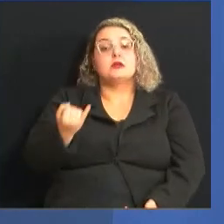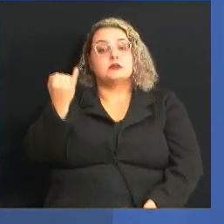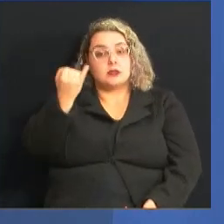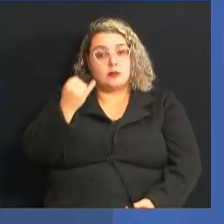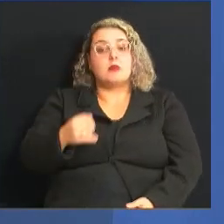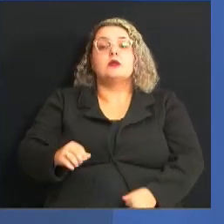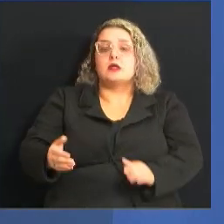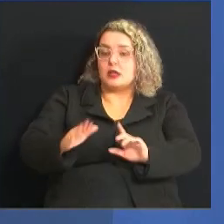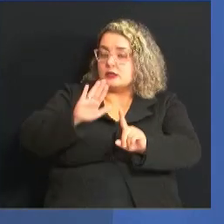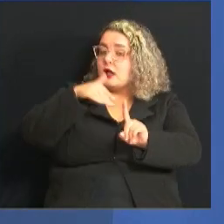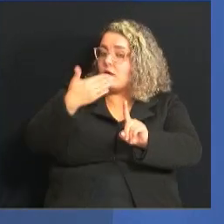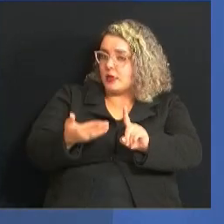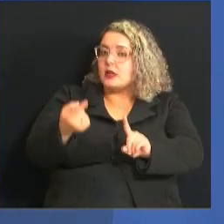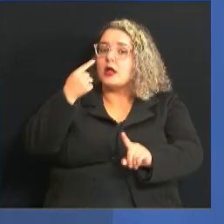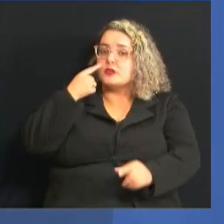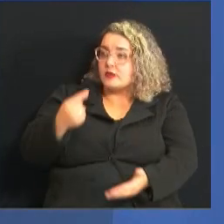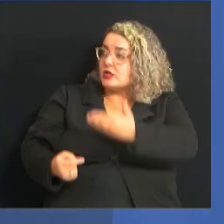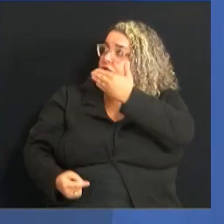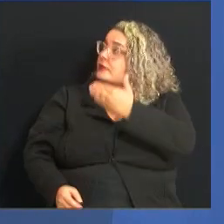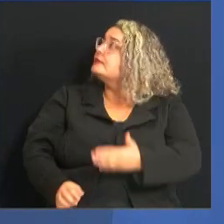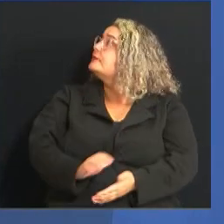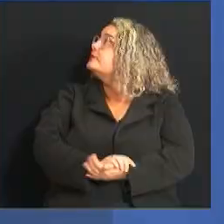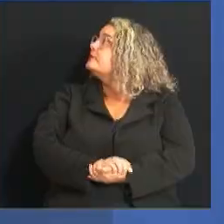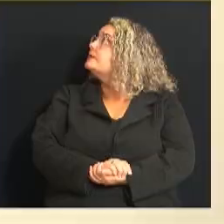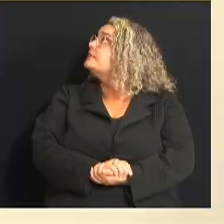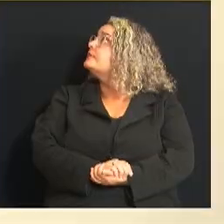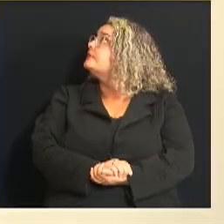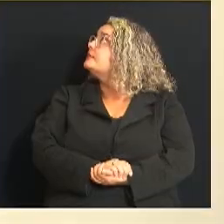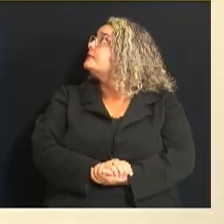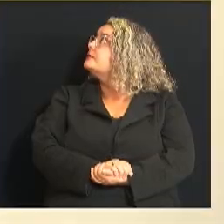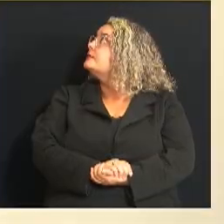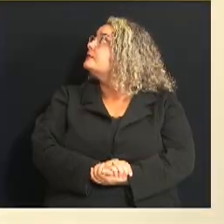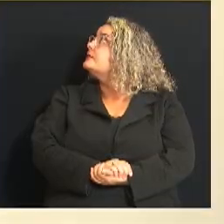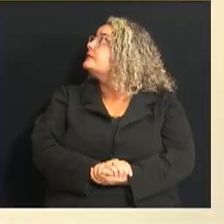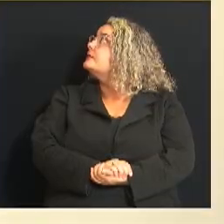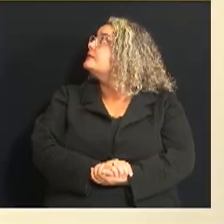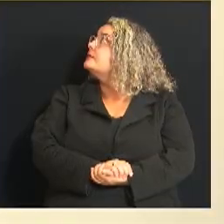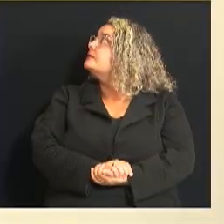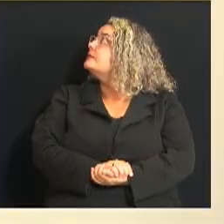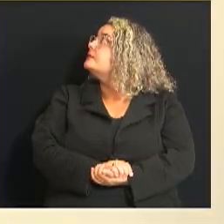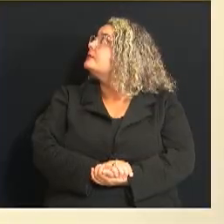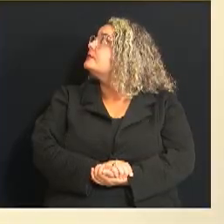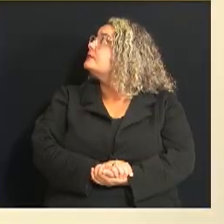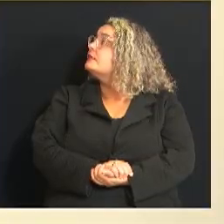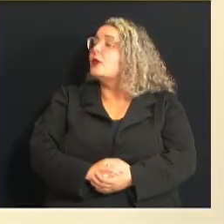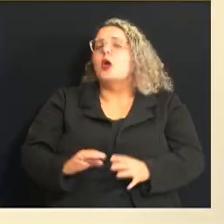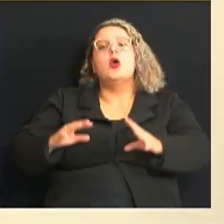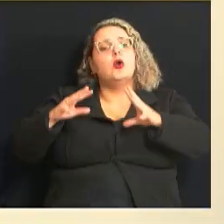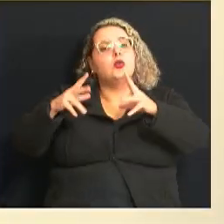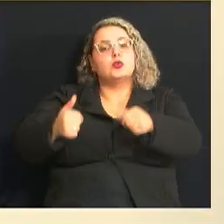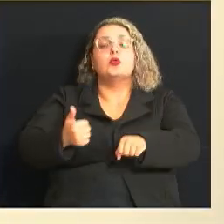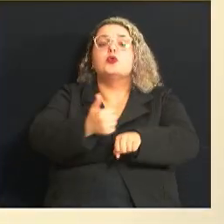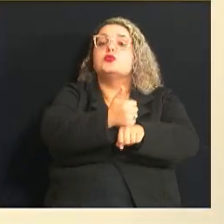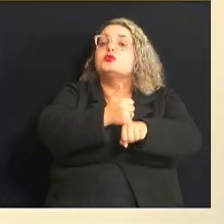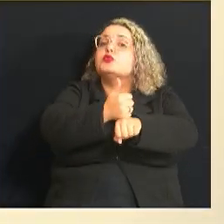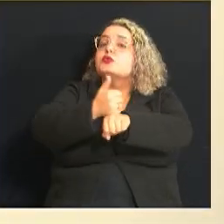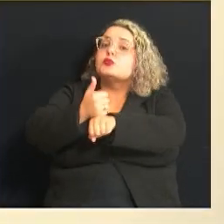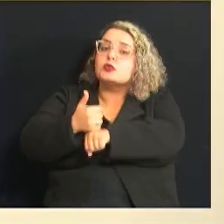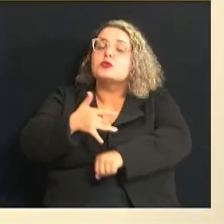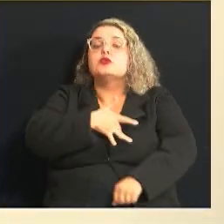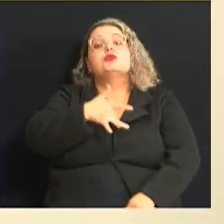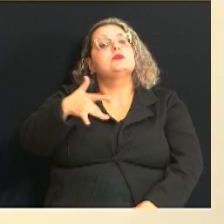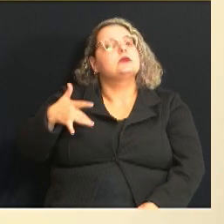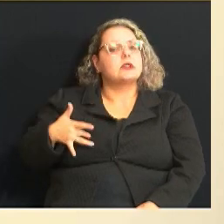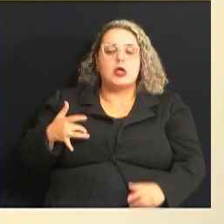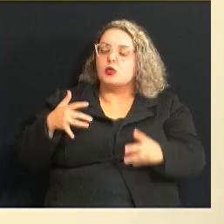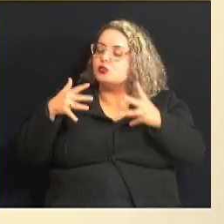dessa homenagem. Todos os profissionais de saúde, todos